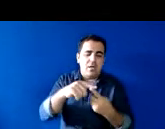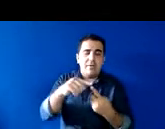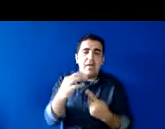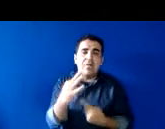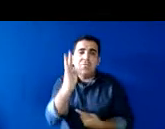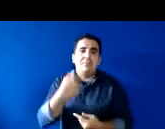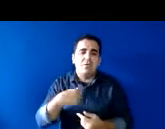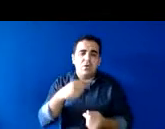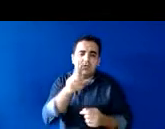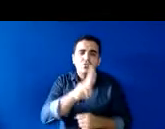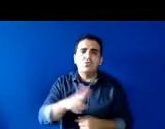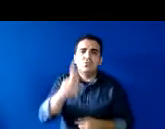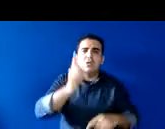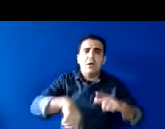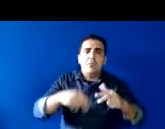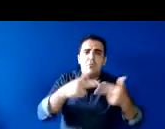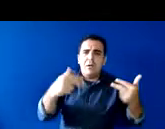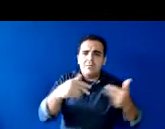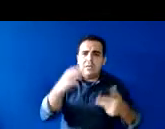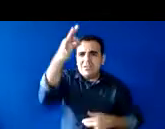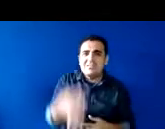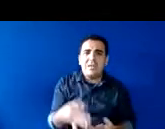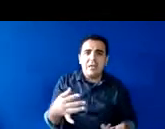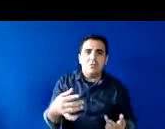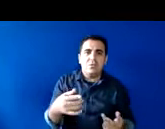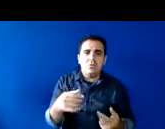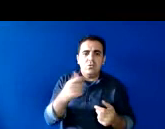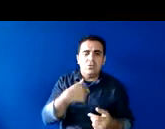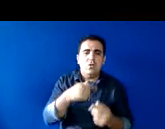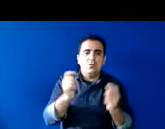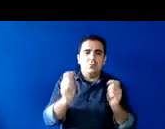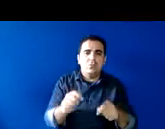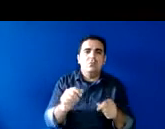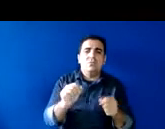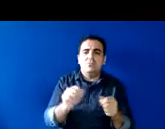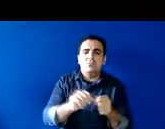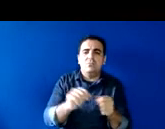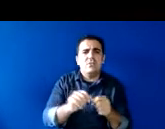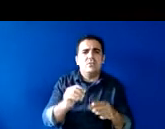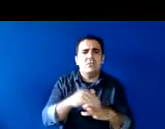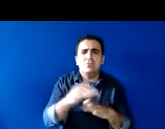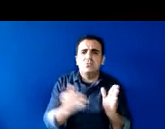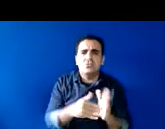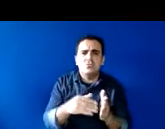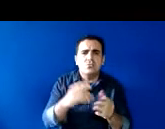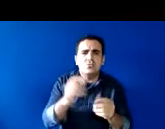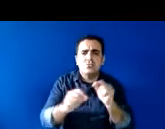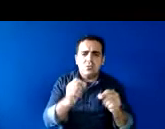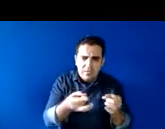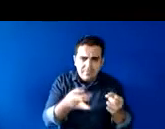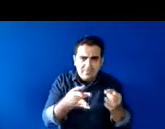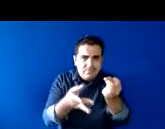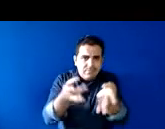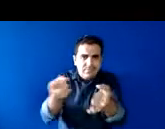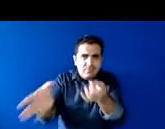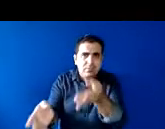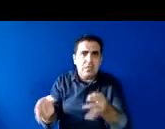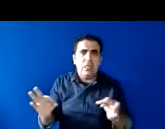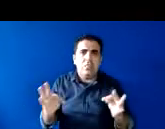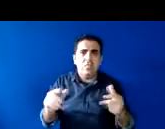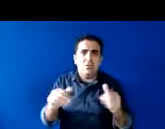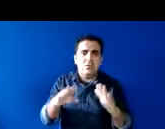desenvolva os meios, as técnicas para que possam dispensar aí todos os meios